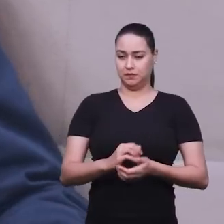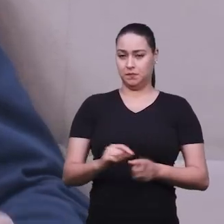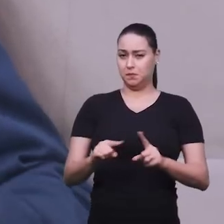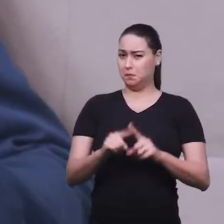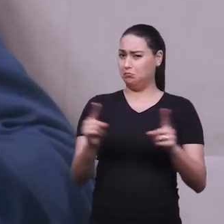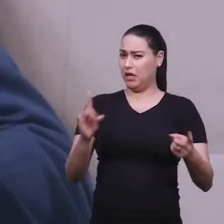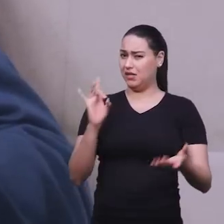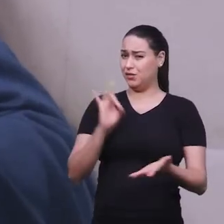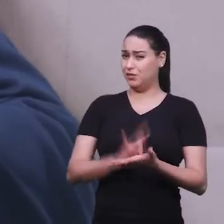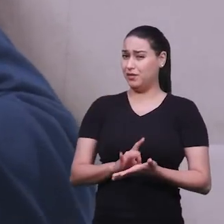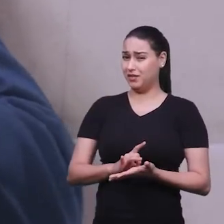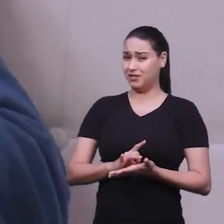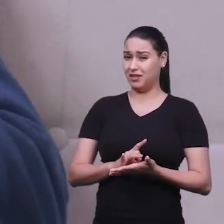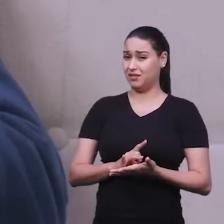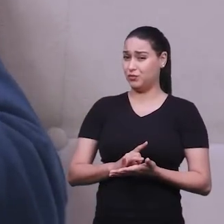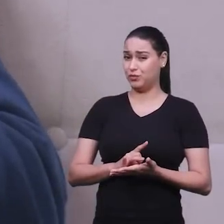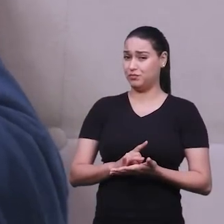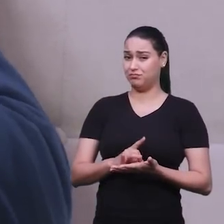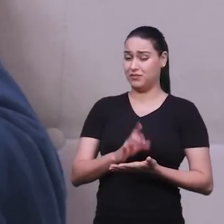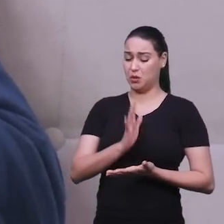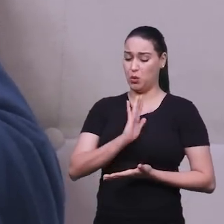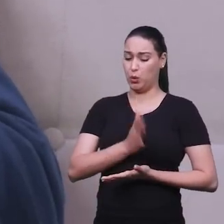crente, mas de fato,